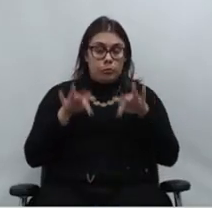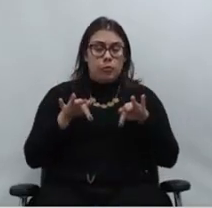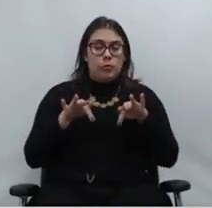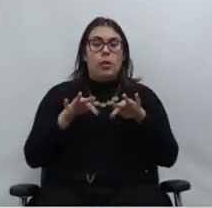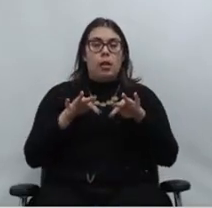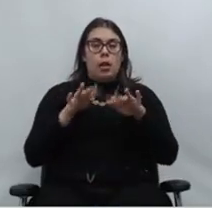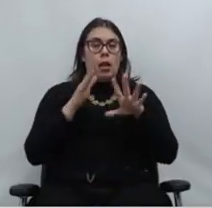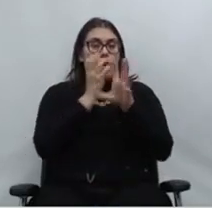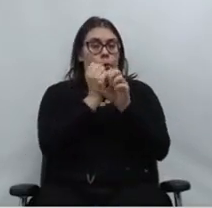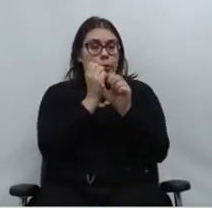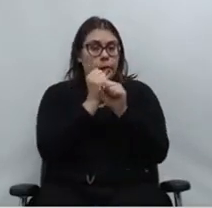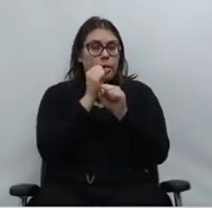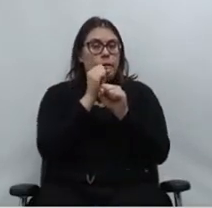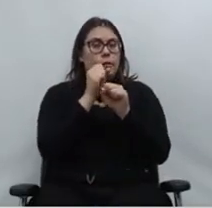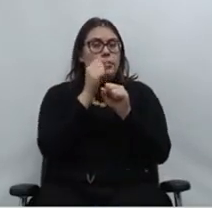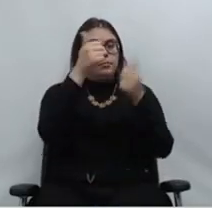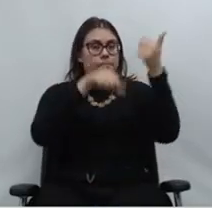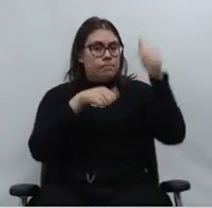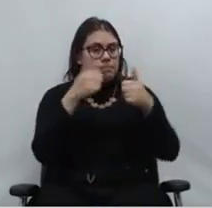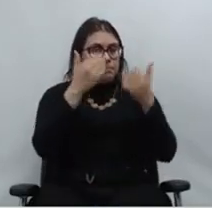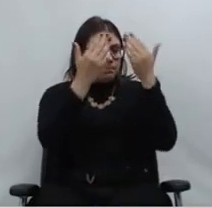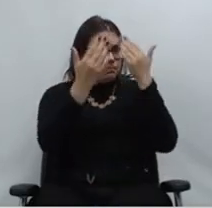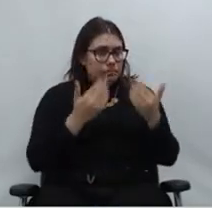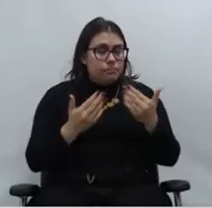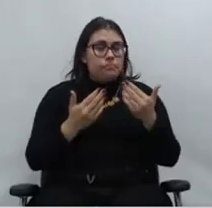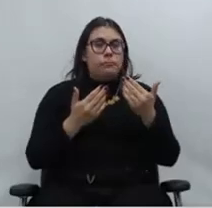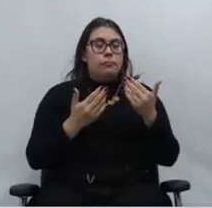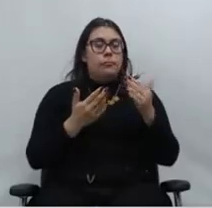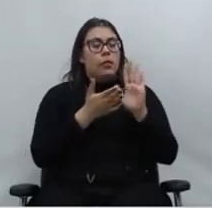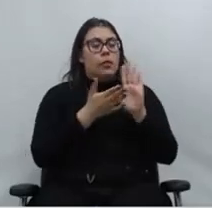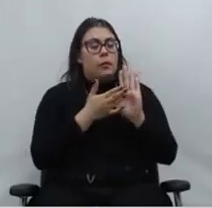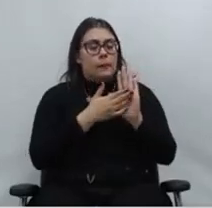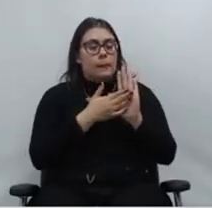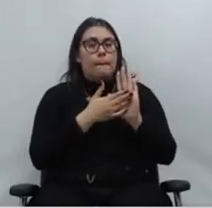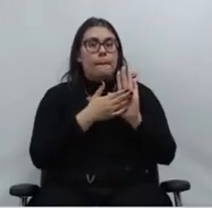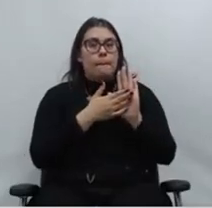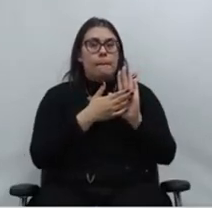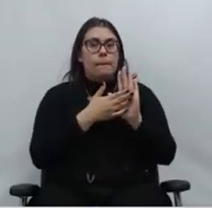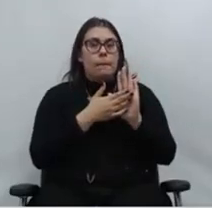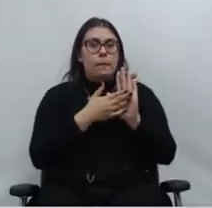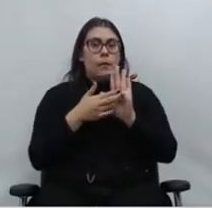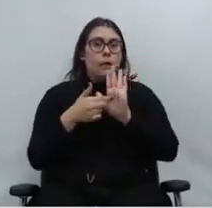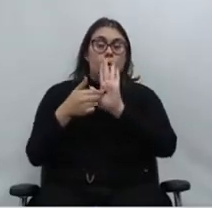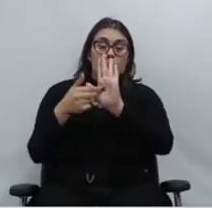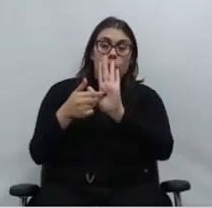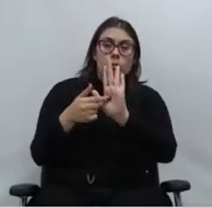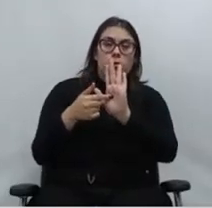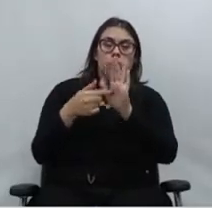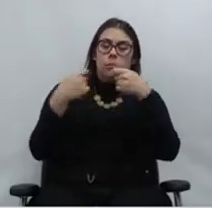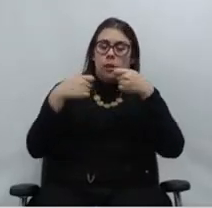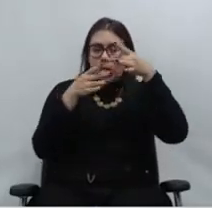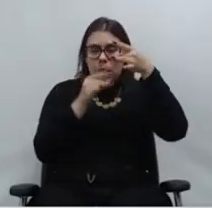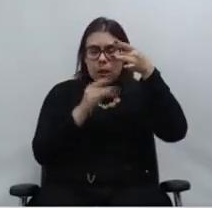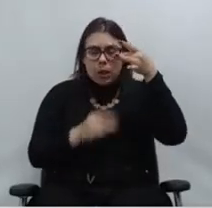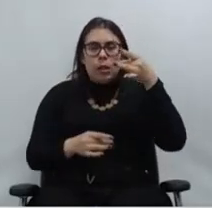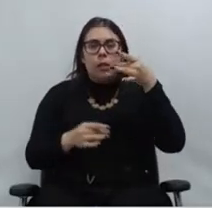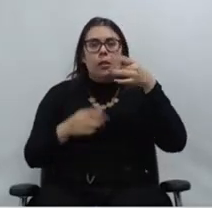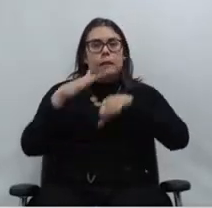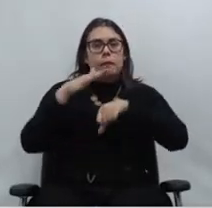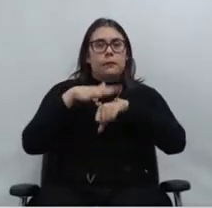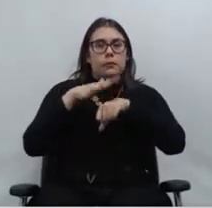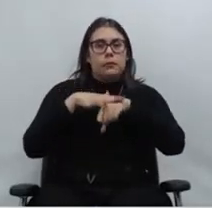análise orçamentária, acrescentei um tópico sobre a proposta que trata da necessidade de um maior detalhamento das ações